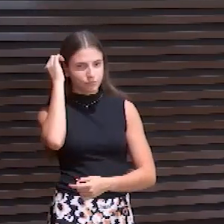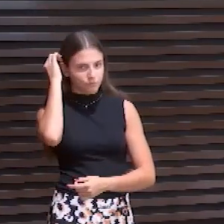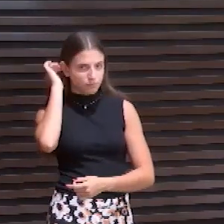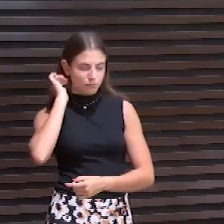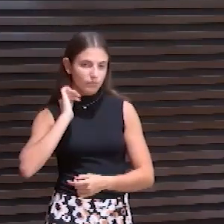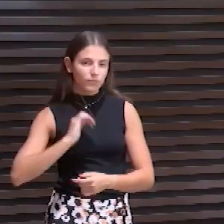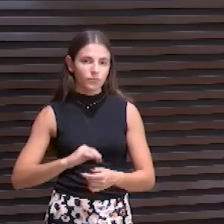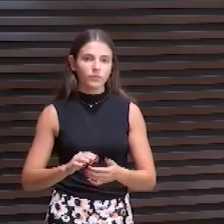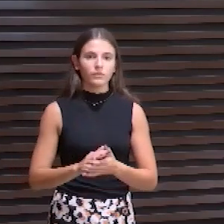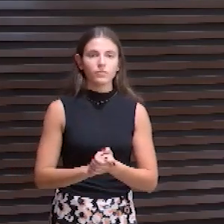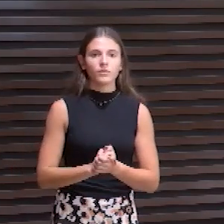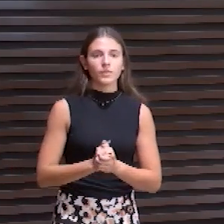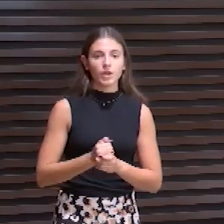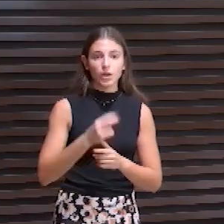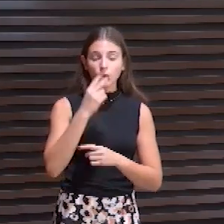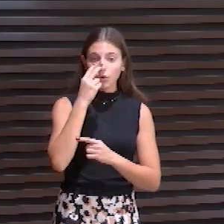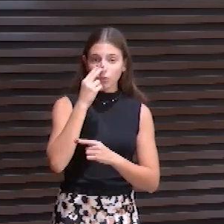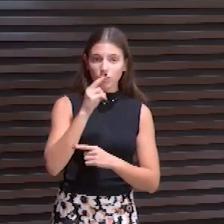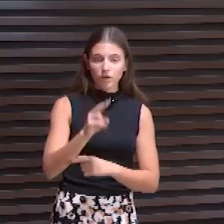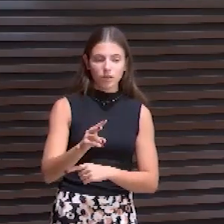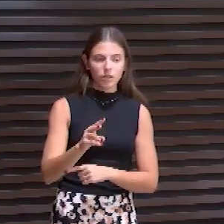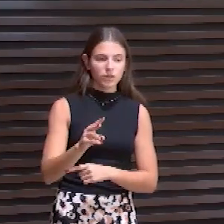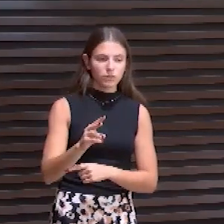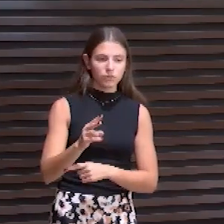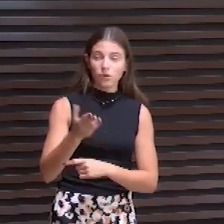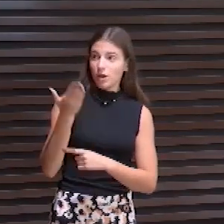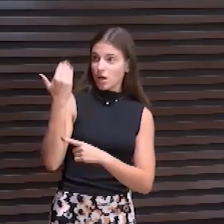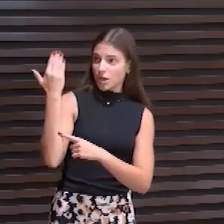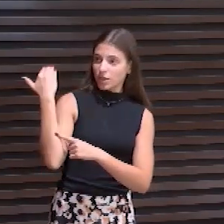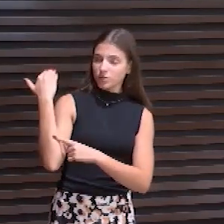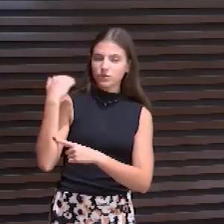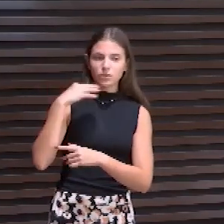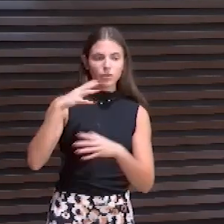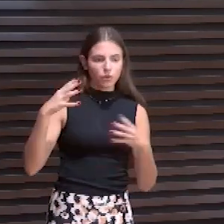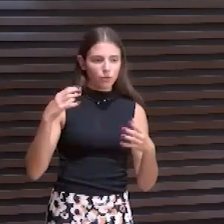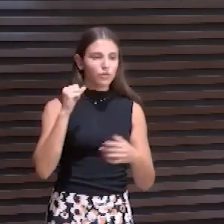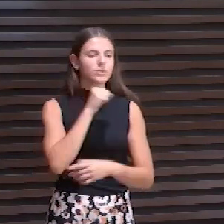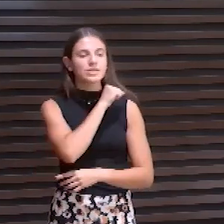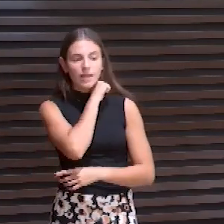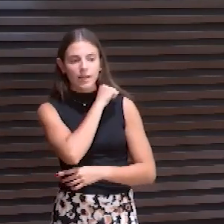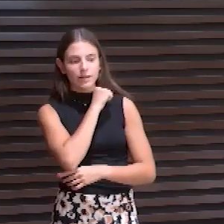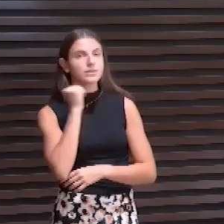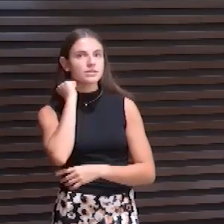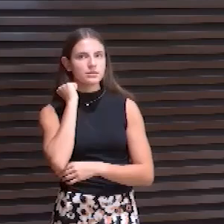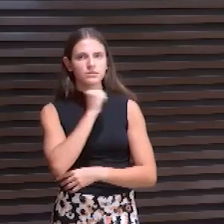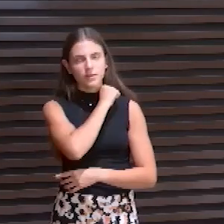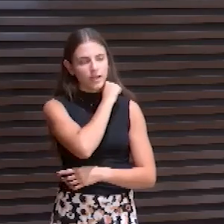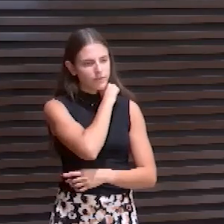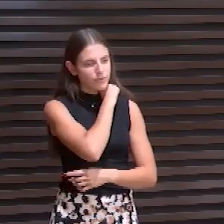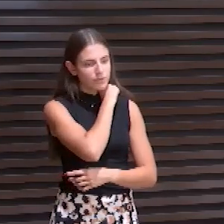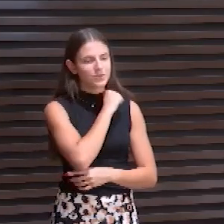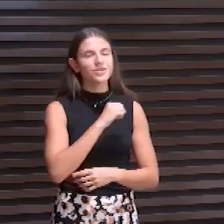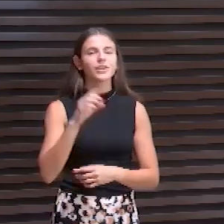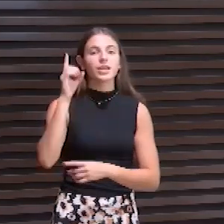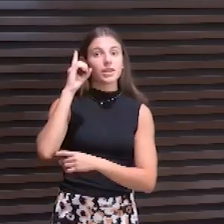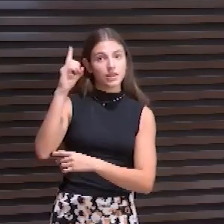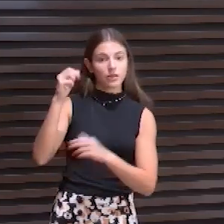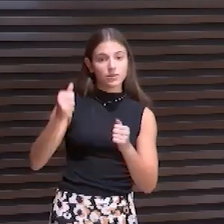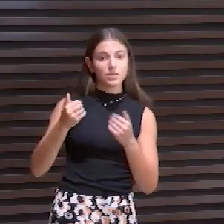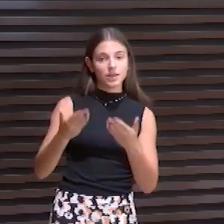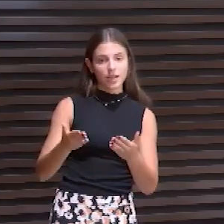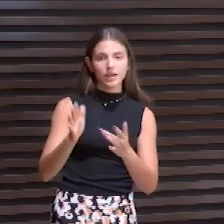para o sacrifício que Deus iria prover em seu Filho Jesus Cristo. E para nós, olhando para trás, entendendo que nós somos crucificados naquela